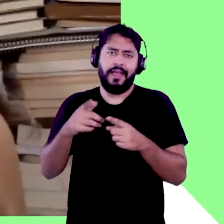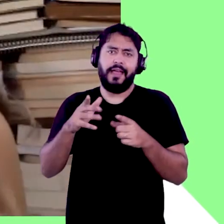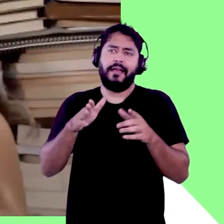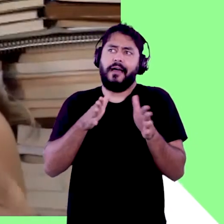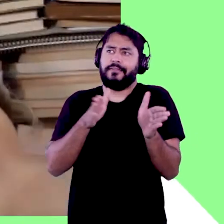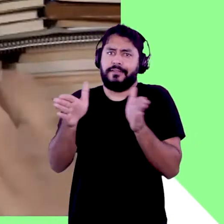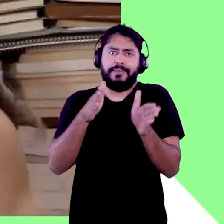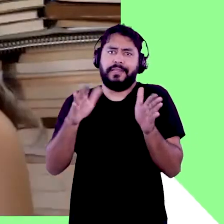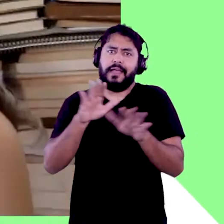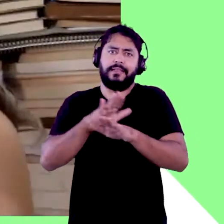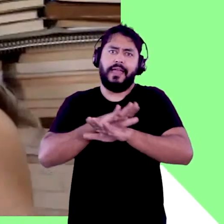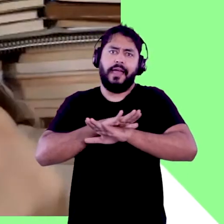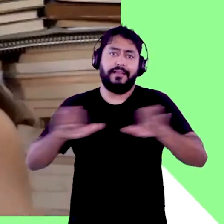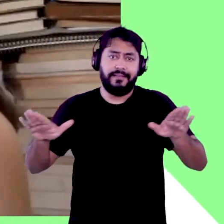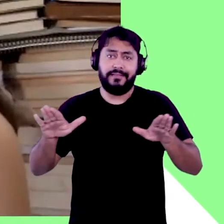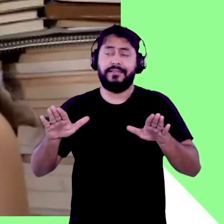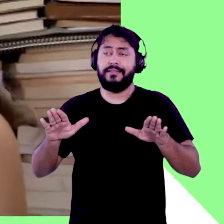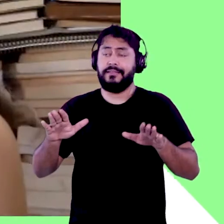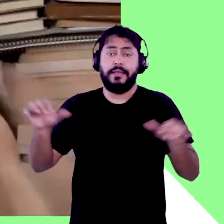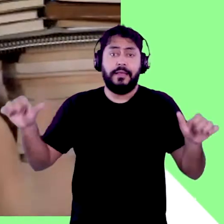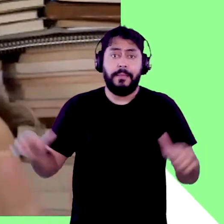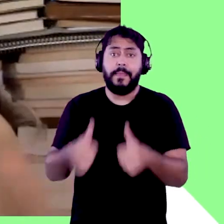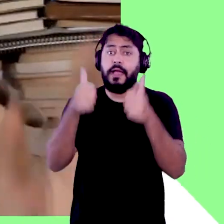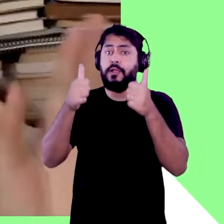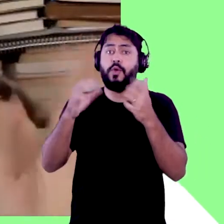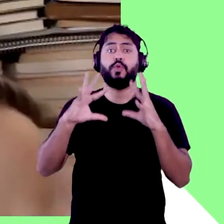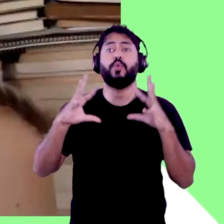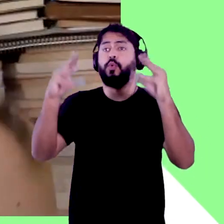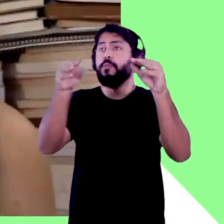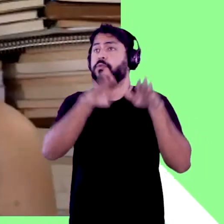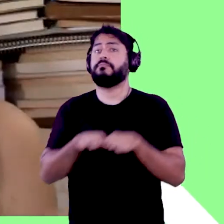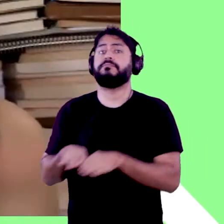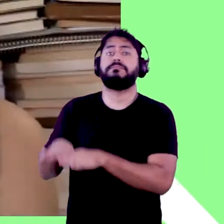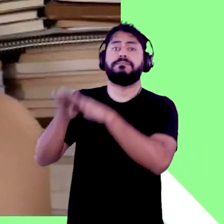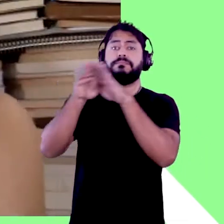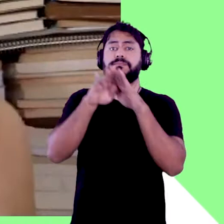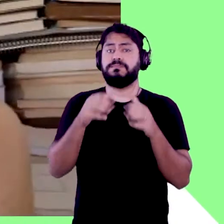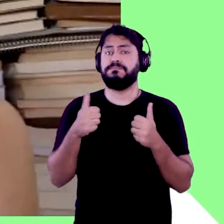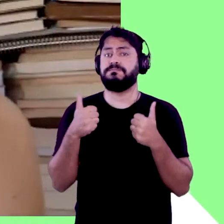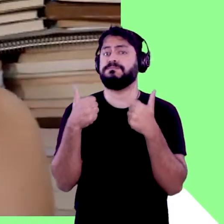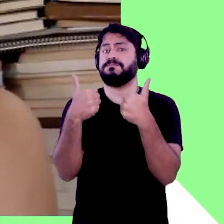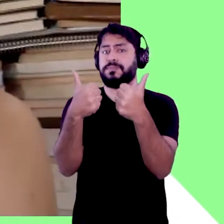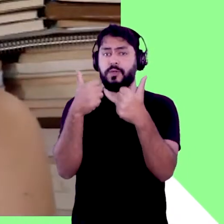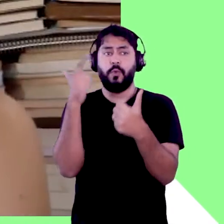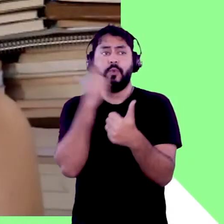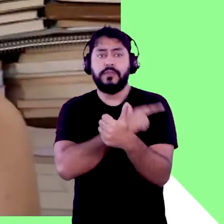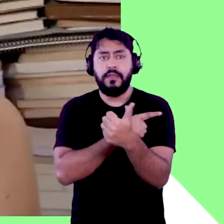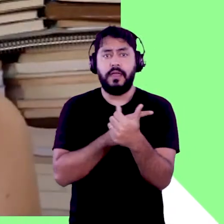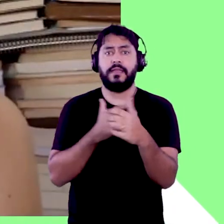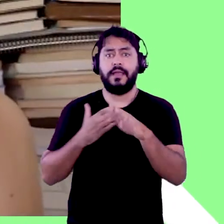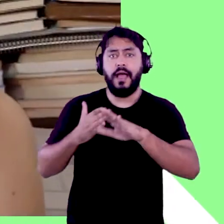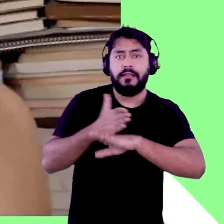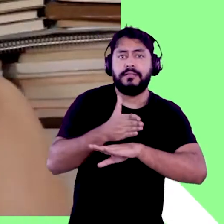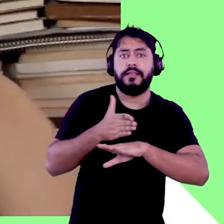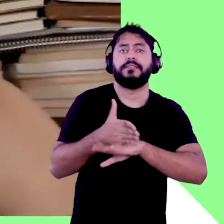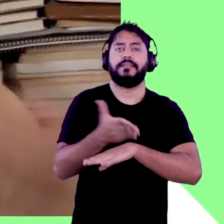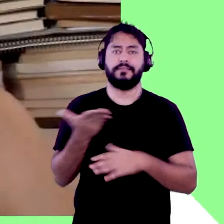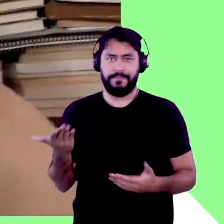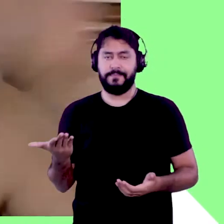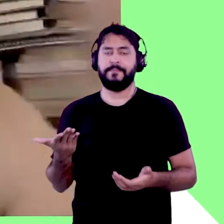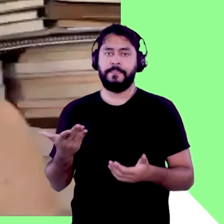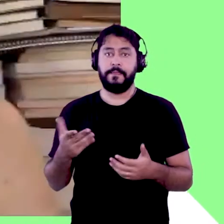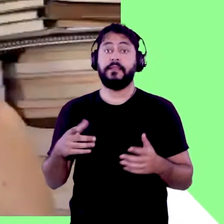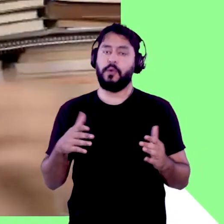que é você viabilizar acessos para todo mundo. Então, seria o último ciclo do design inclusivo. E